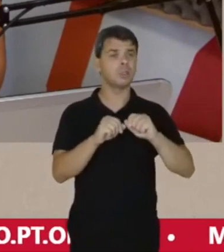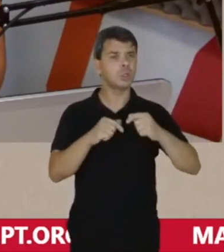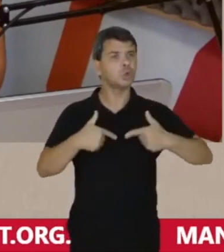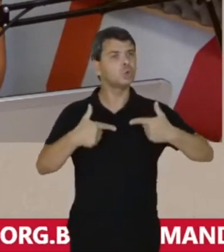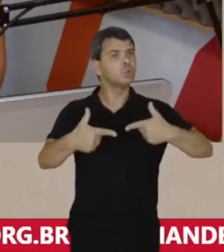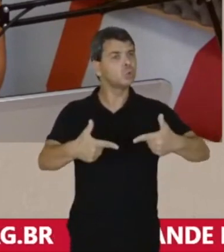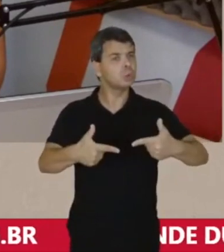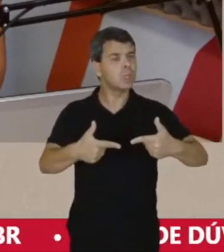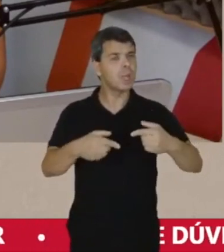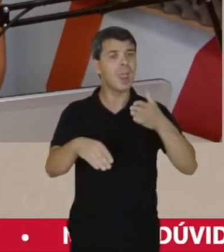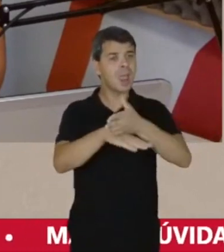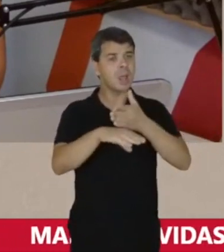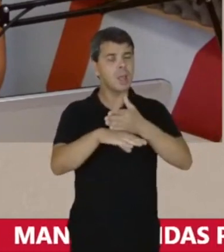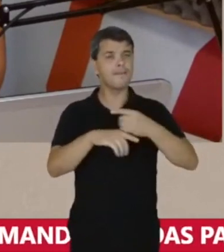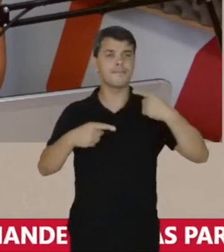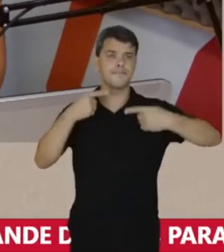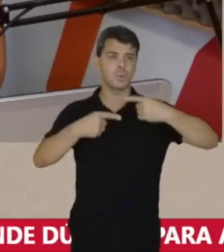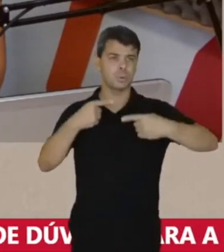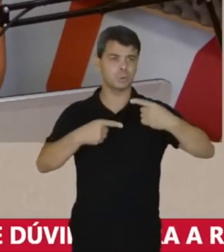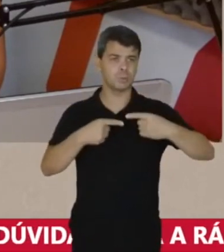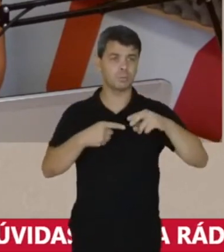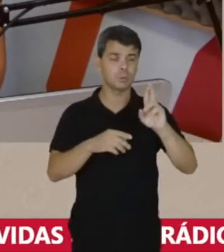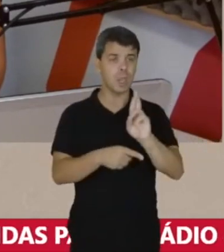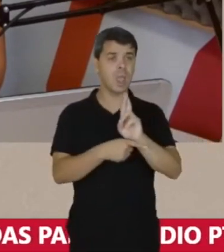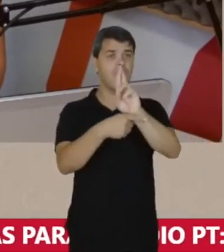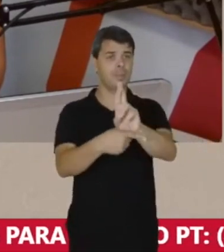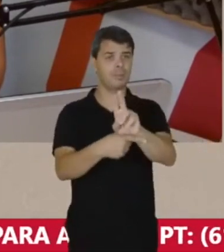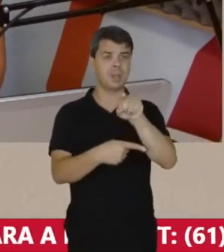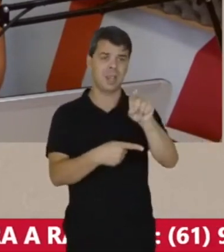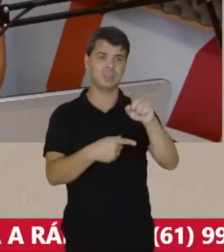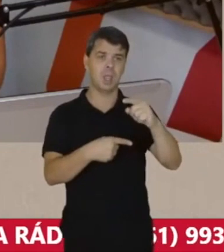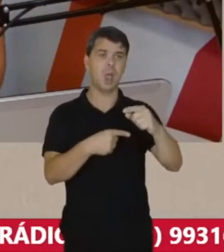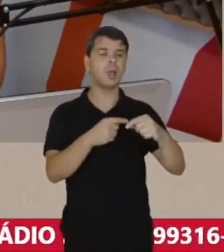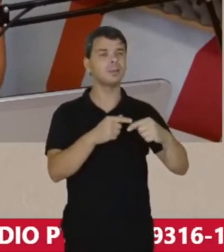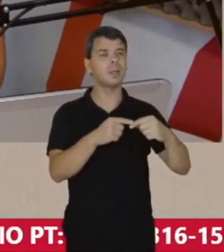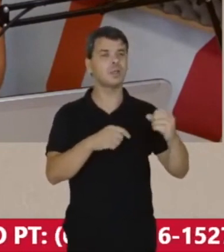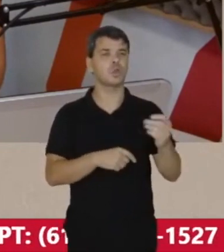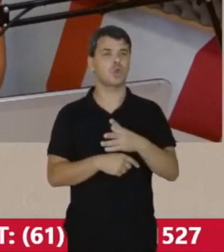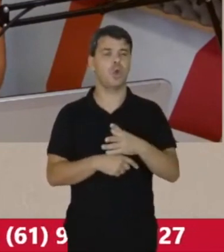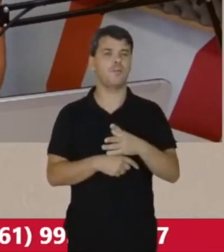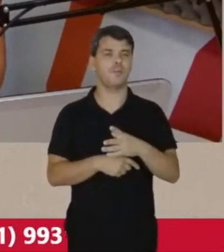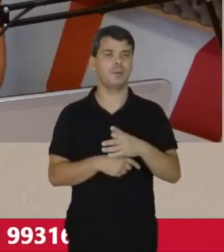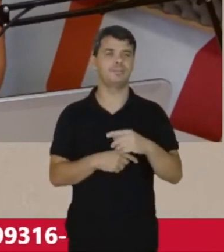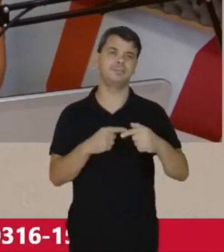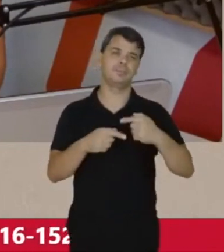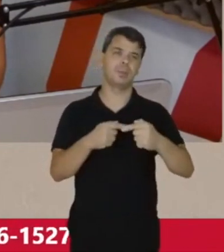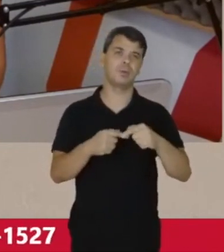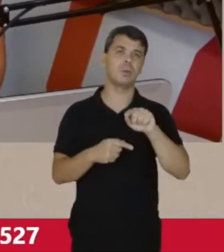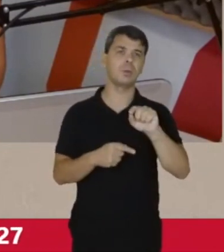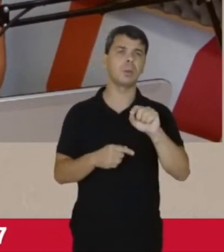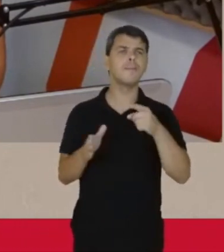dessa renovação. E você hoje, Macaé, representa exatamente essa renovação. A minha próxima pergunta tem a ver com o que a gente